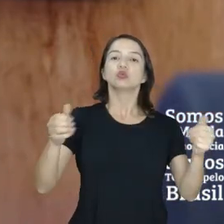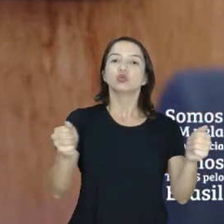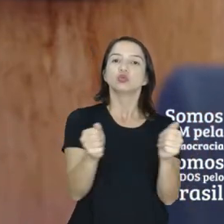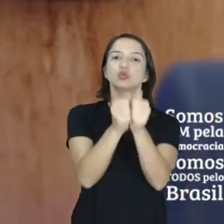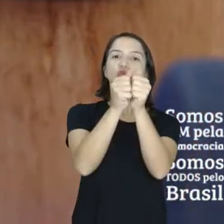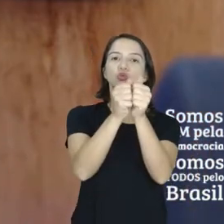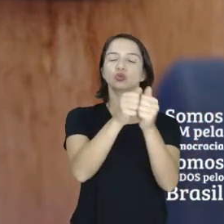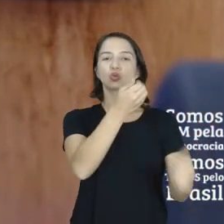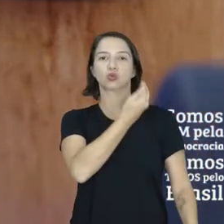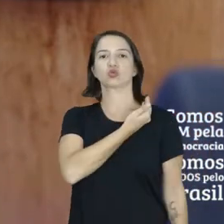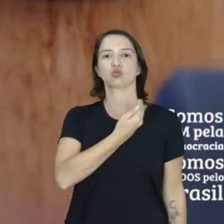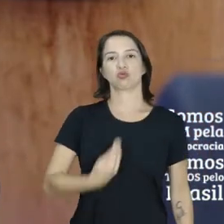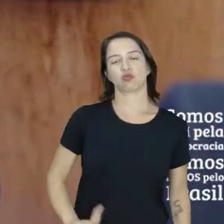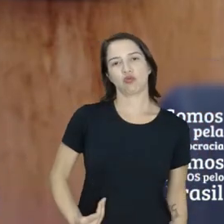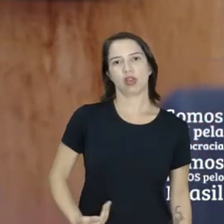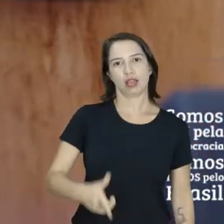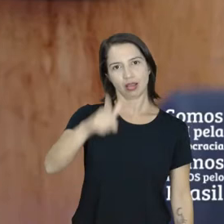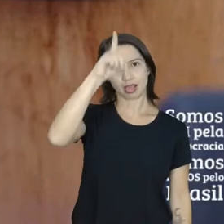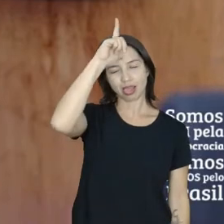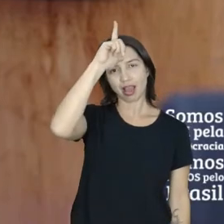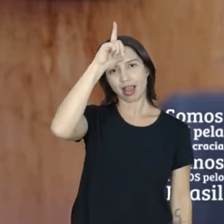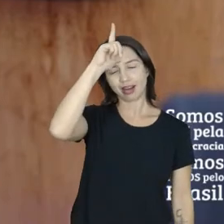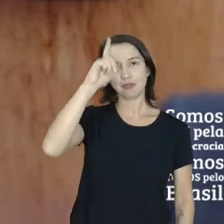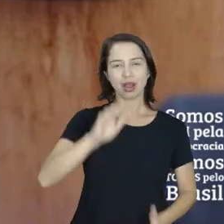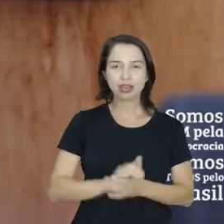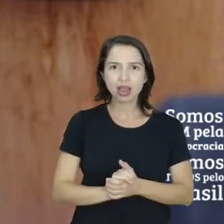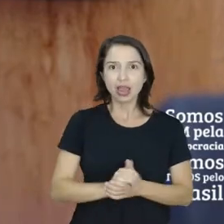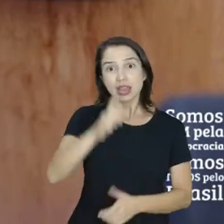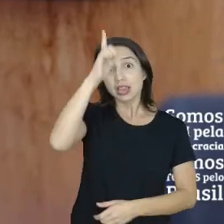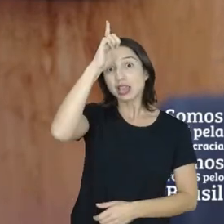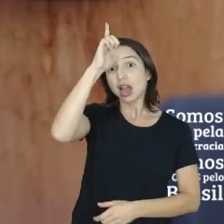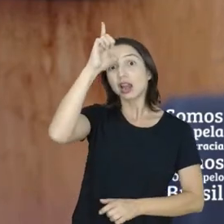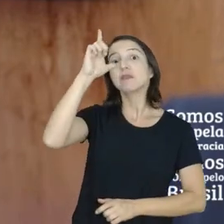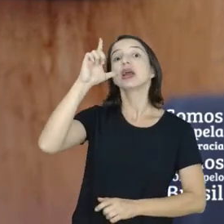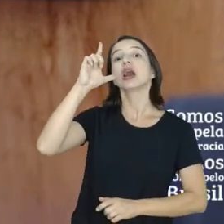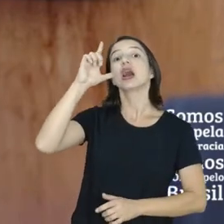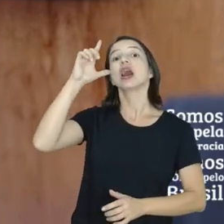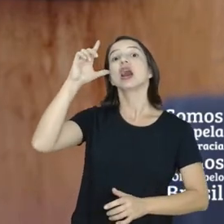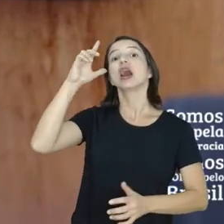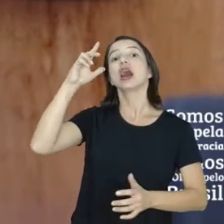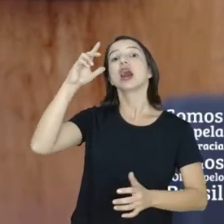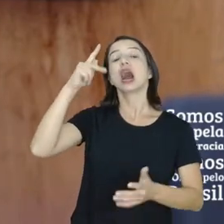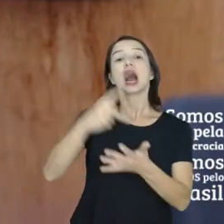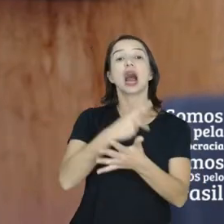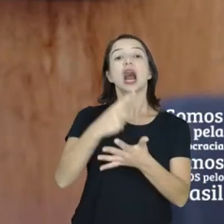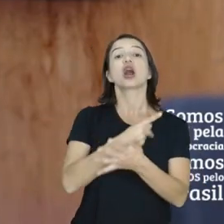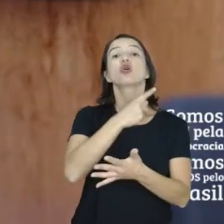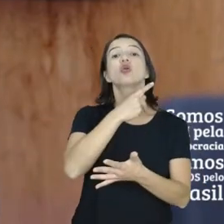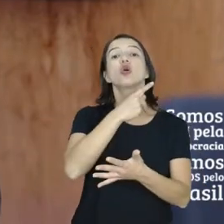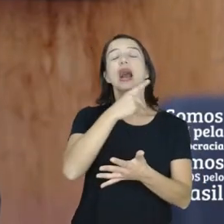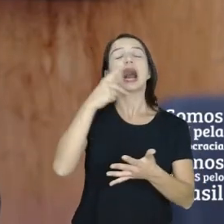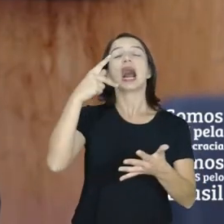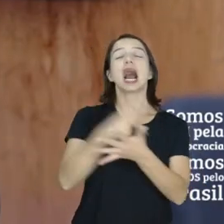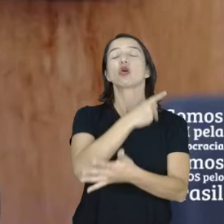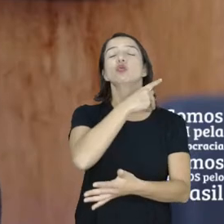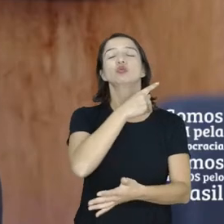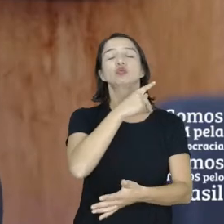você para de brigar, né, fica briga, você imobiliza. Quando você faz